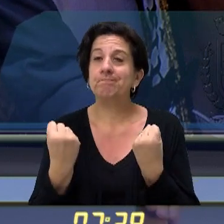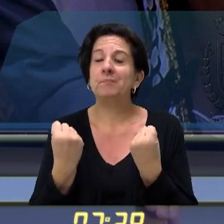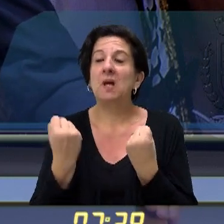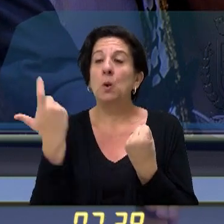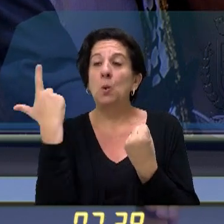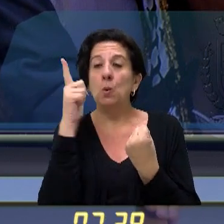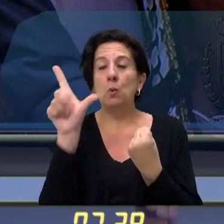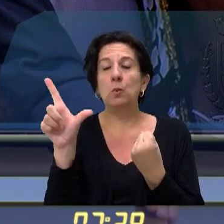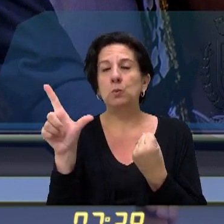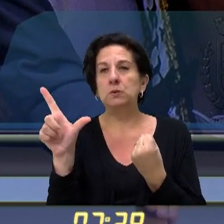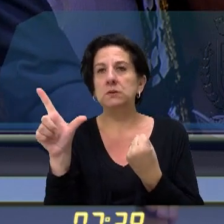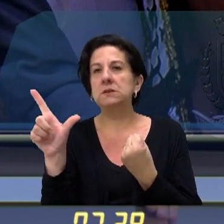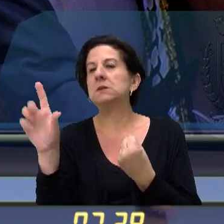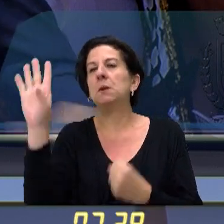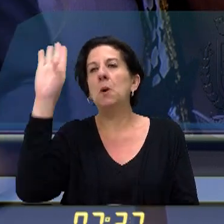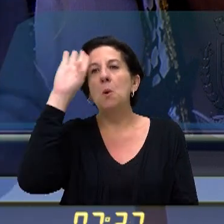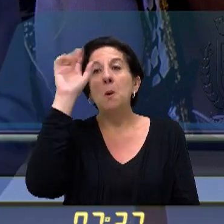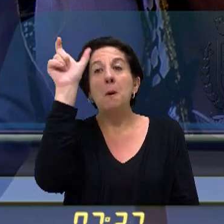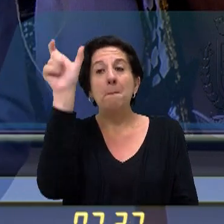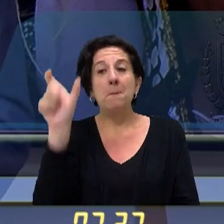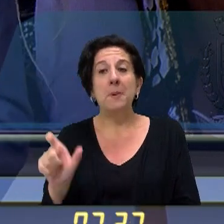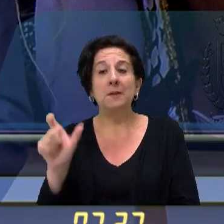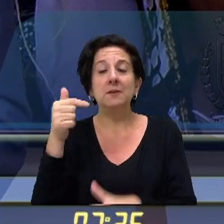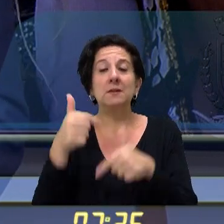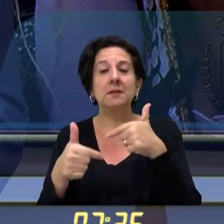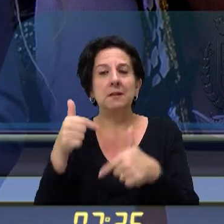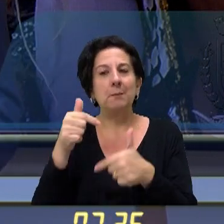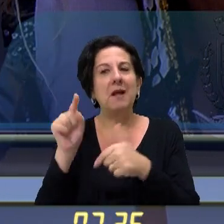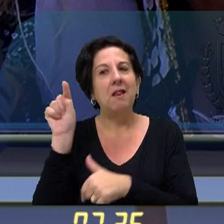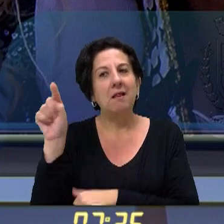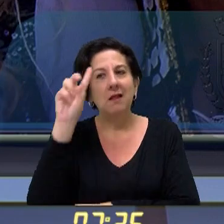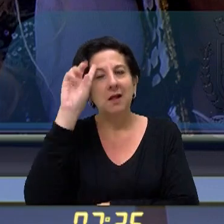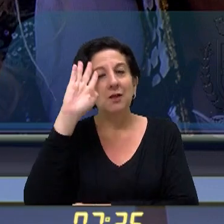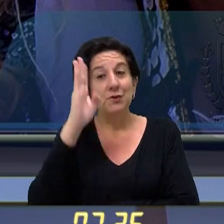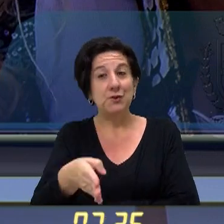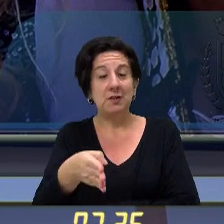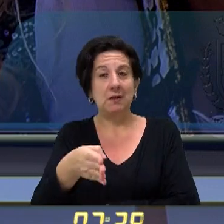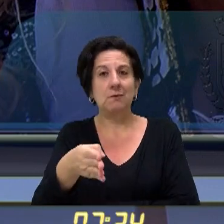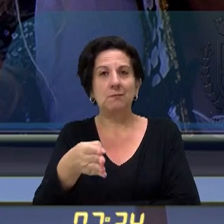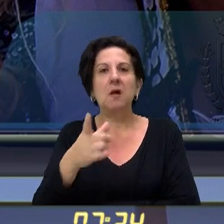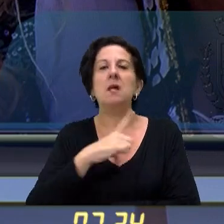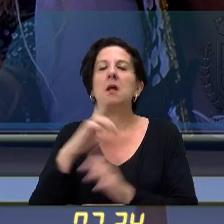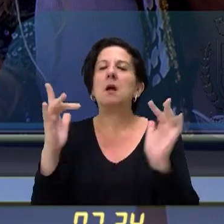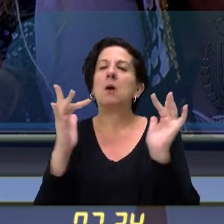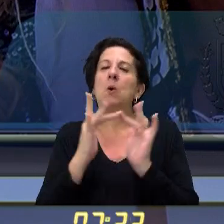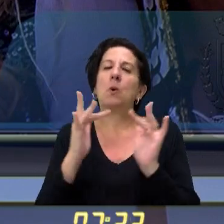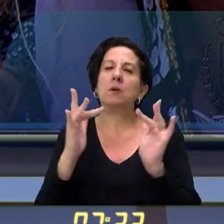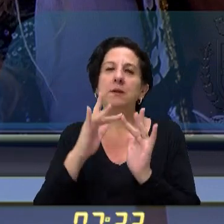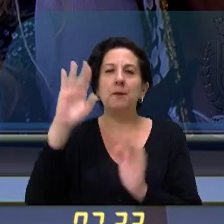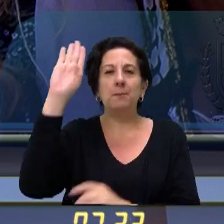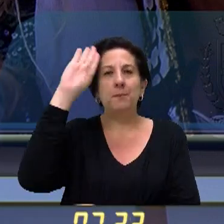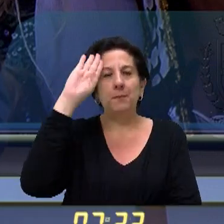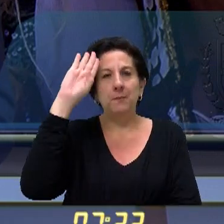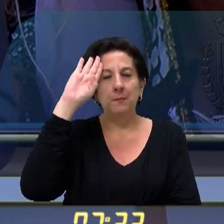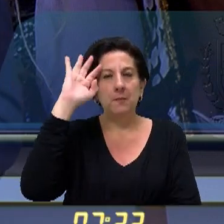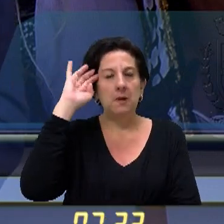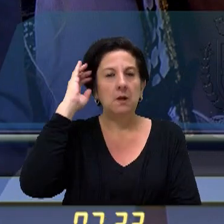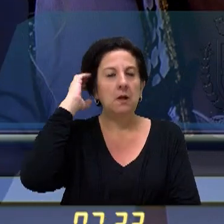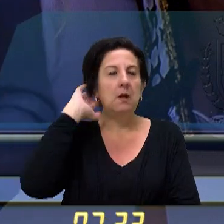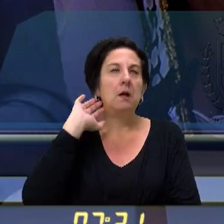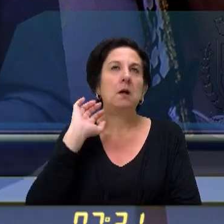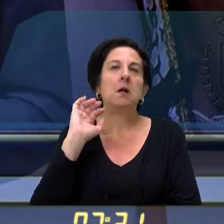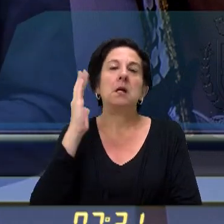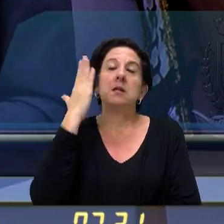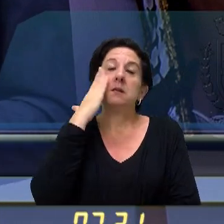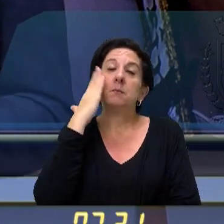em conseguirmos um brigadiano para trabalhar efetivamente. Tivemos contato com o comando da brigada,